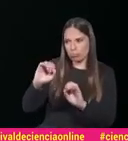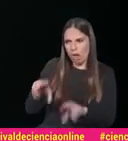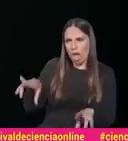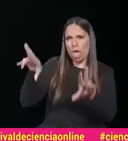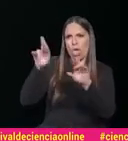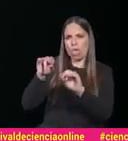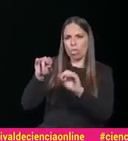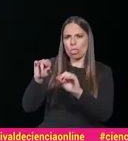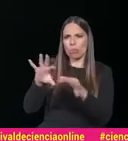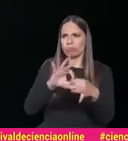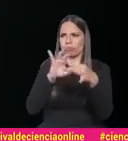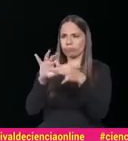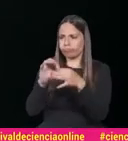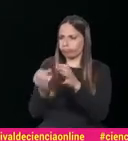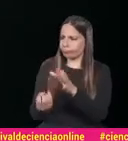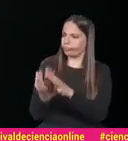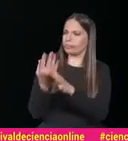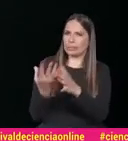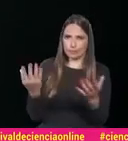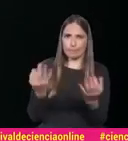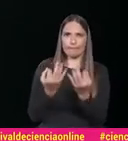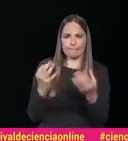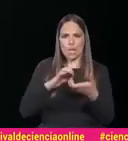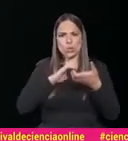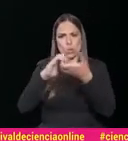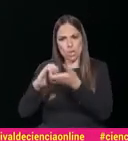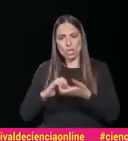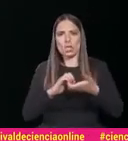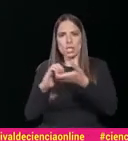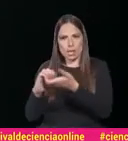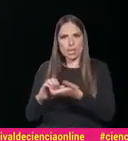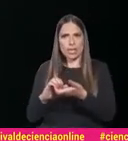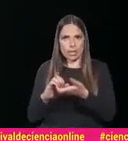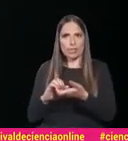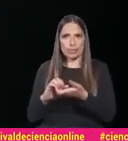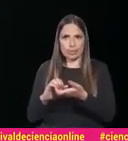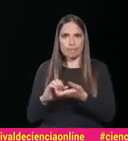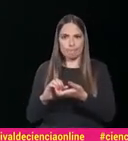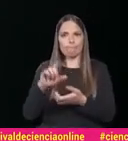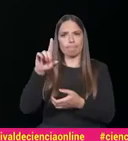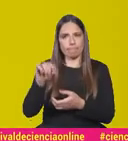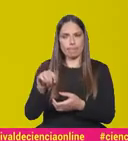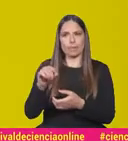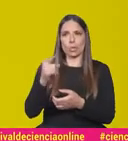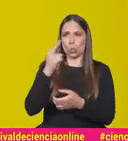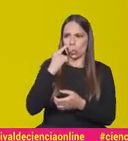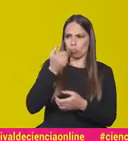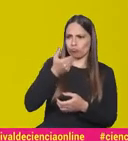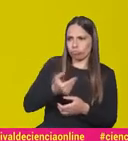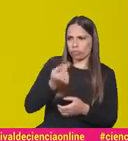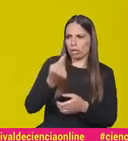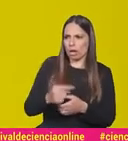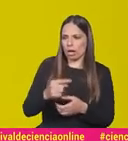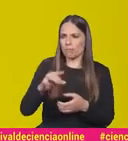os movimentos que se geraram de solidariedade, certamente com conhecimento, mas também num